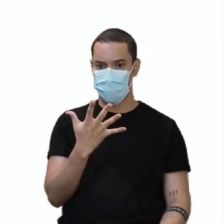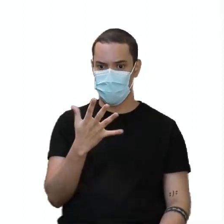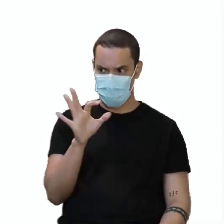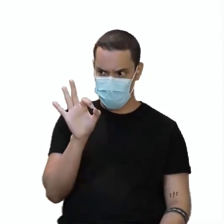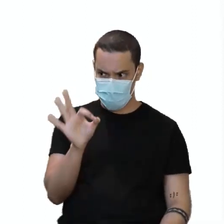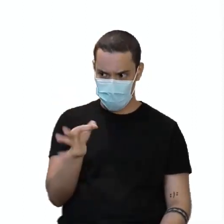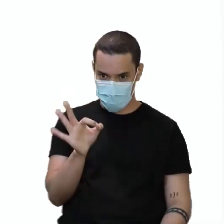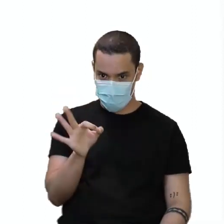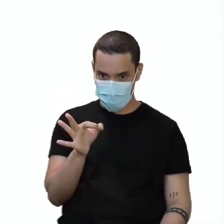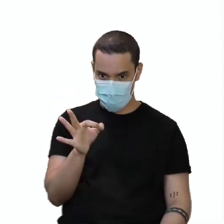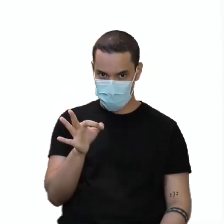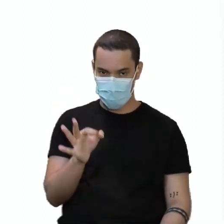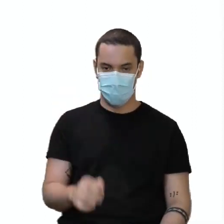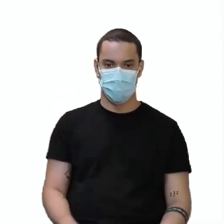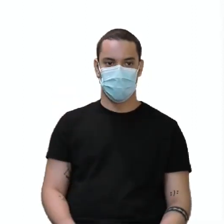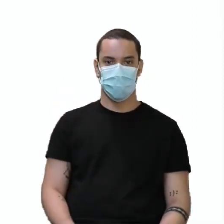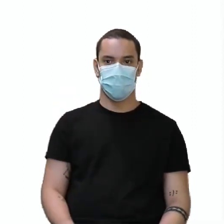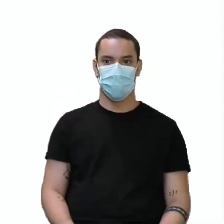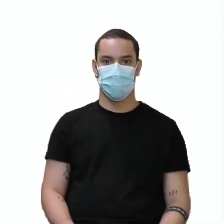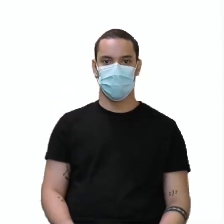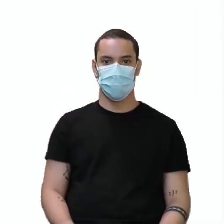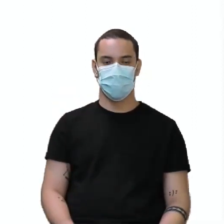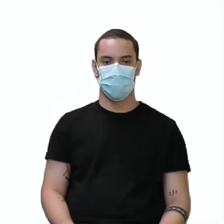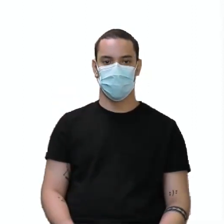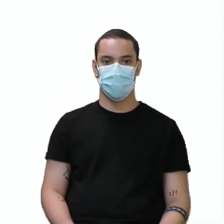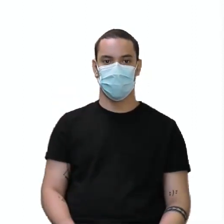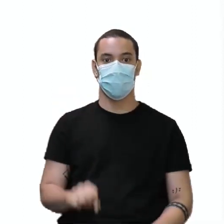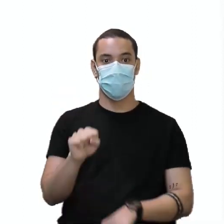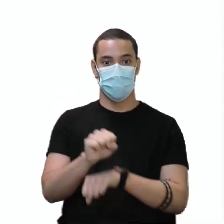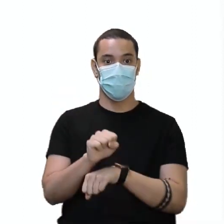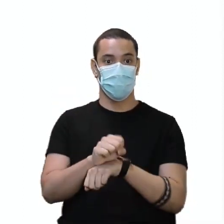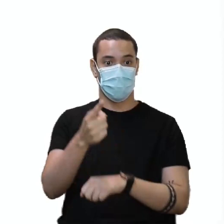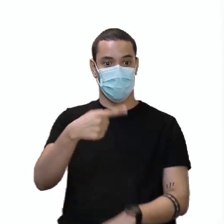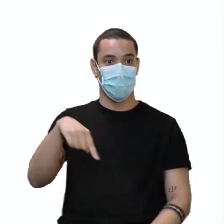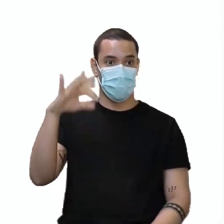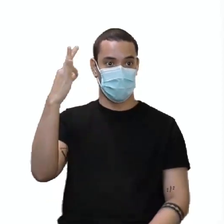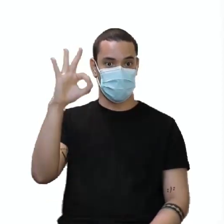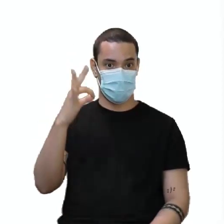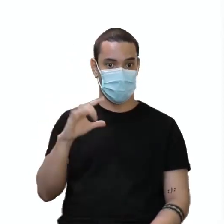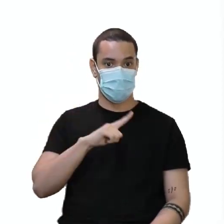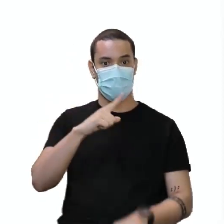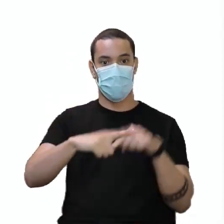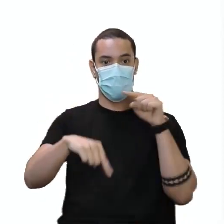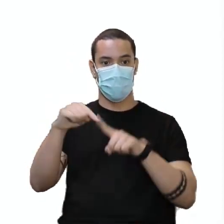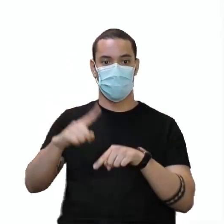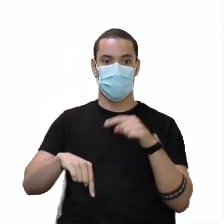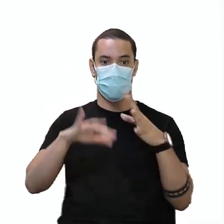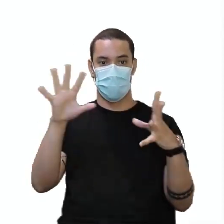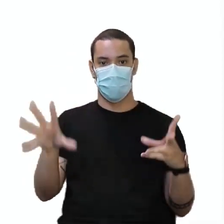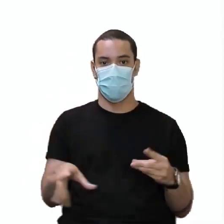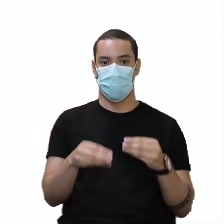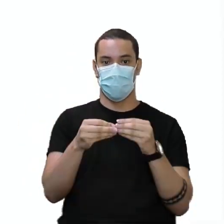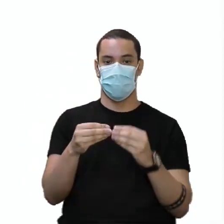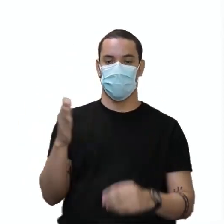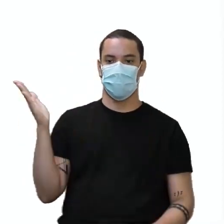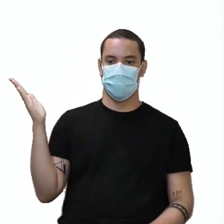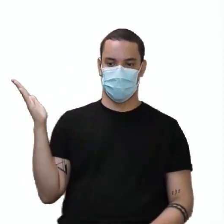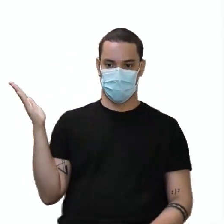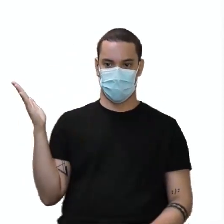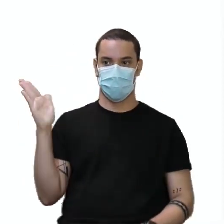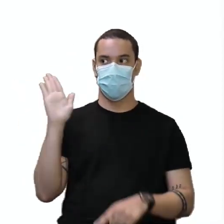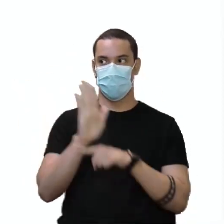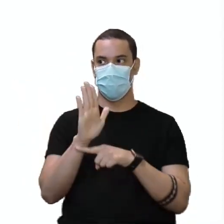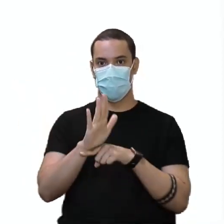foi? Wasn't it? Certo? Espero que vocês tenham acertado, vocês tenham material complementar sobre o past continuous